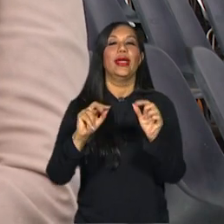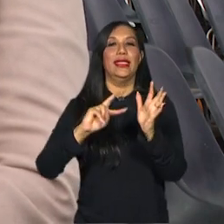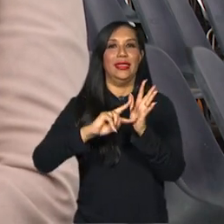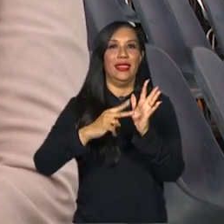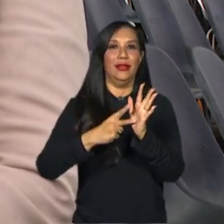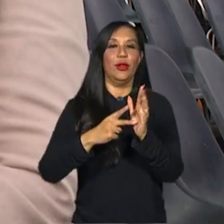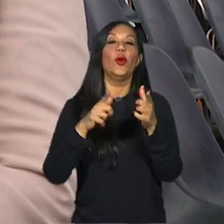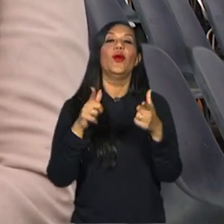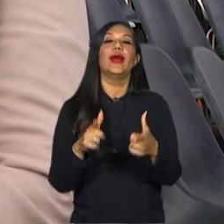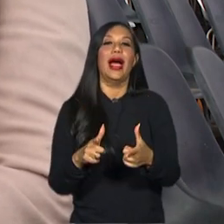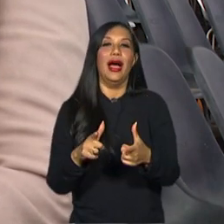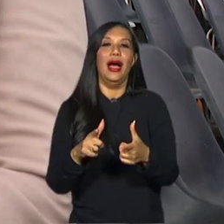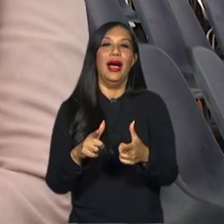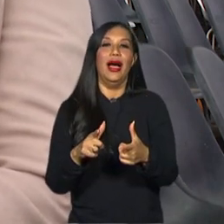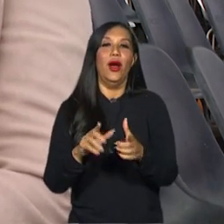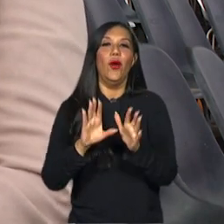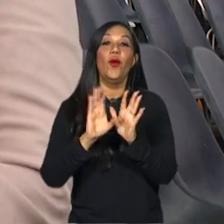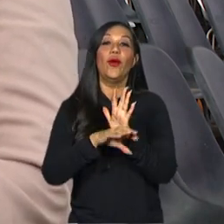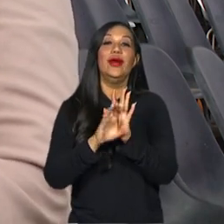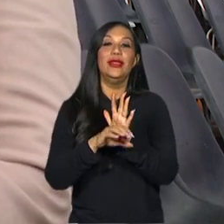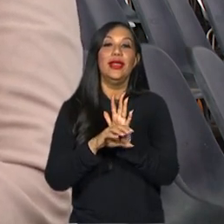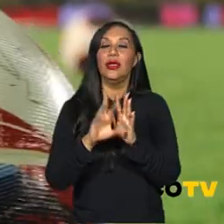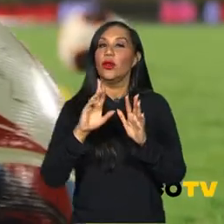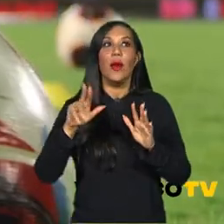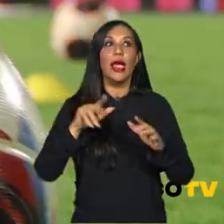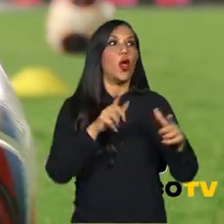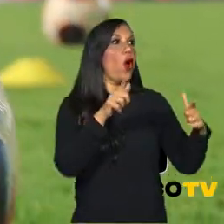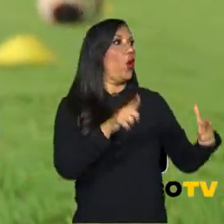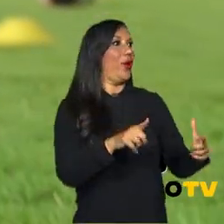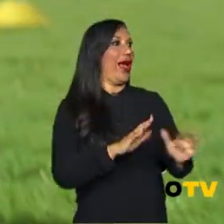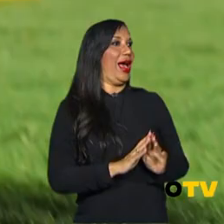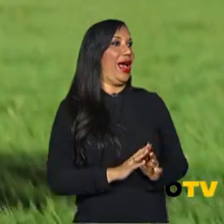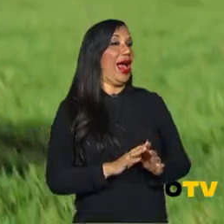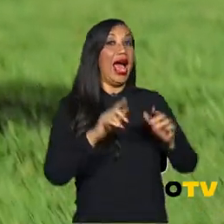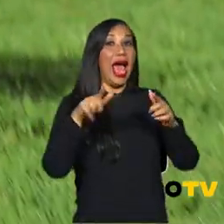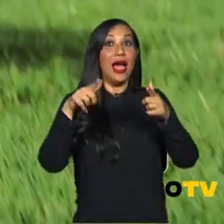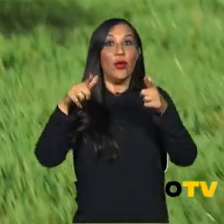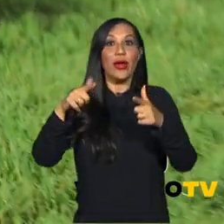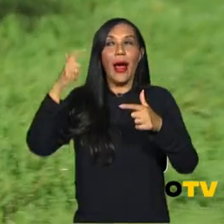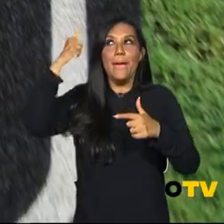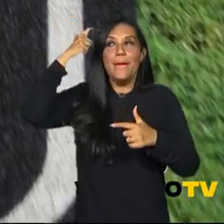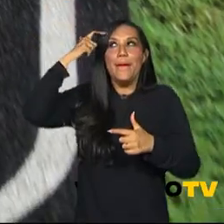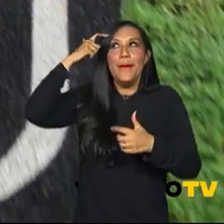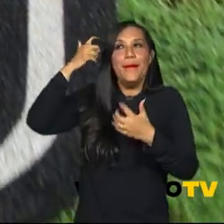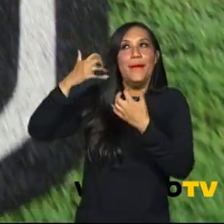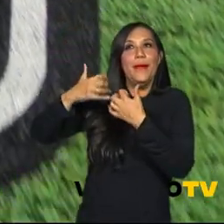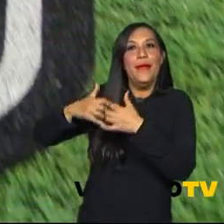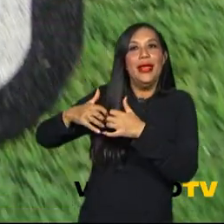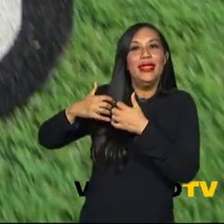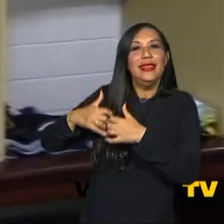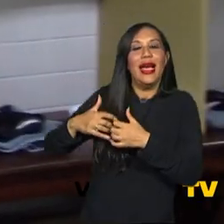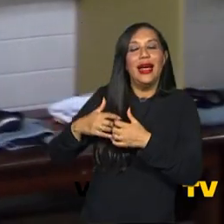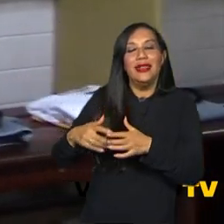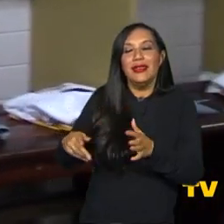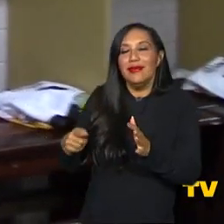lugar. Estádios de futebol não são espaço, são lugar pensados como territórios